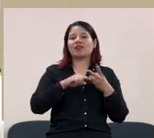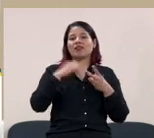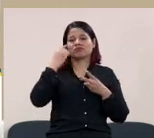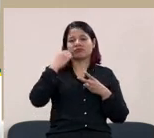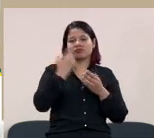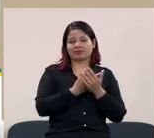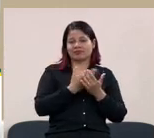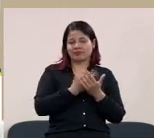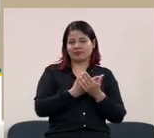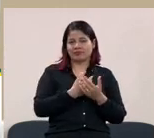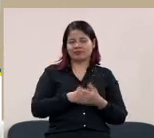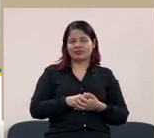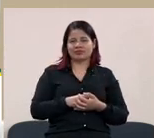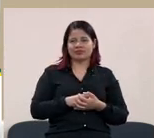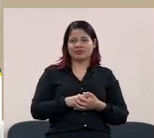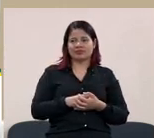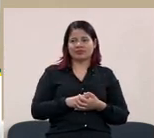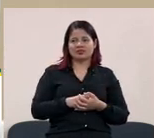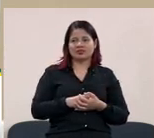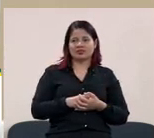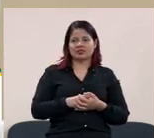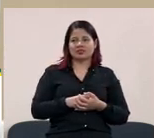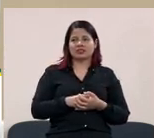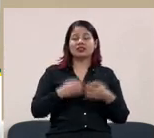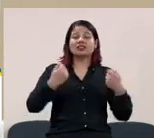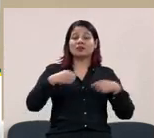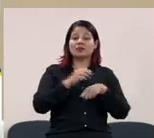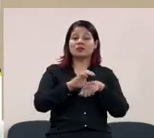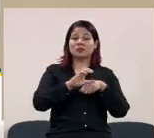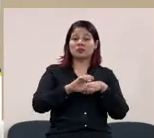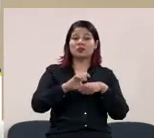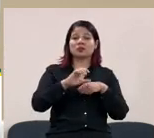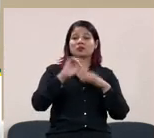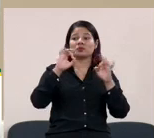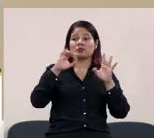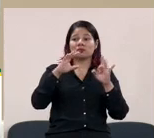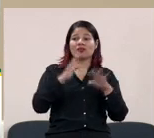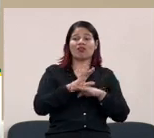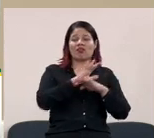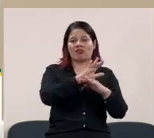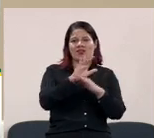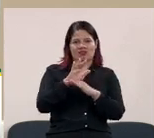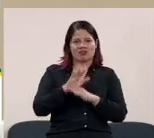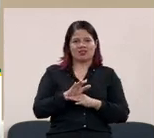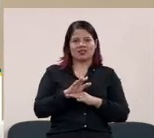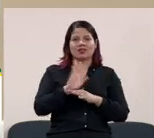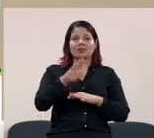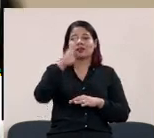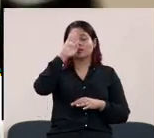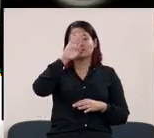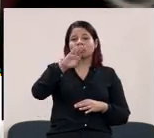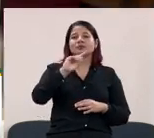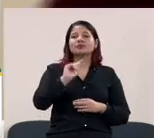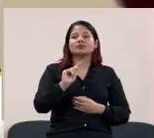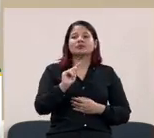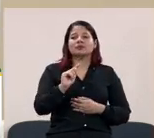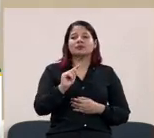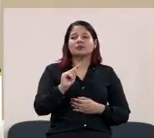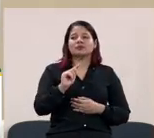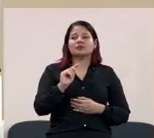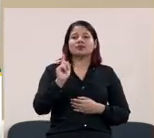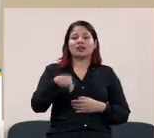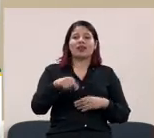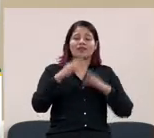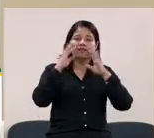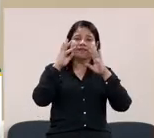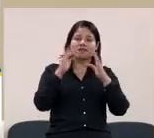promover a universidade, para dar mais visibilidade para a universidade, além, é claro, do fator principal, que é de atender essa